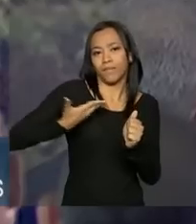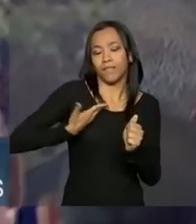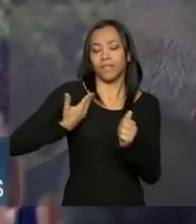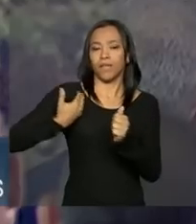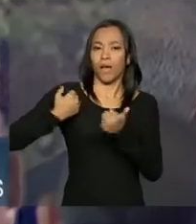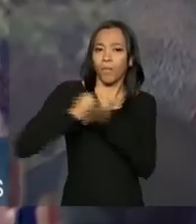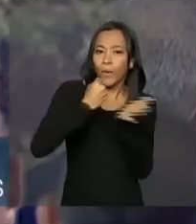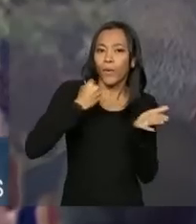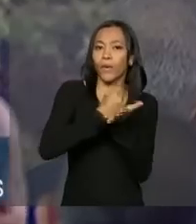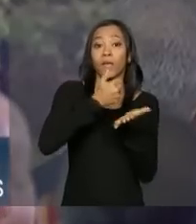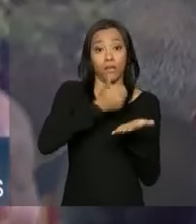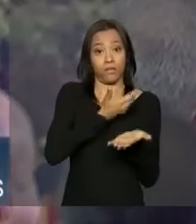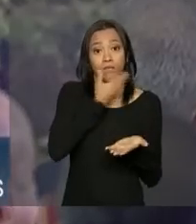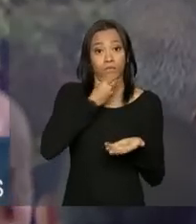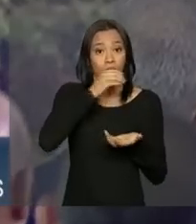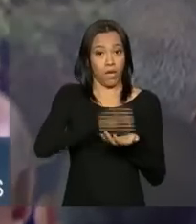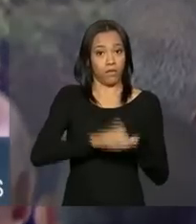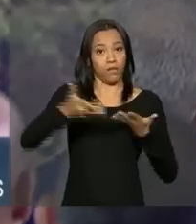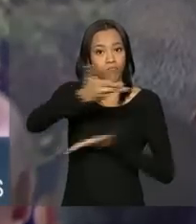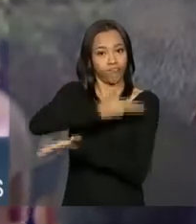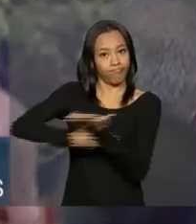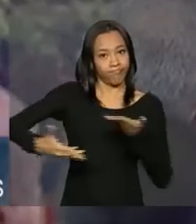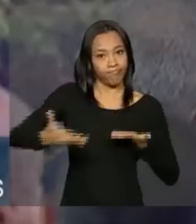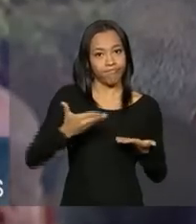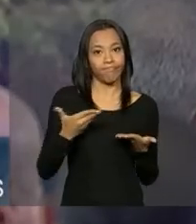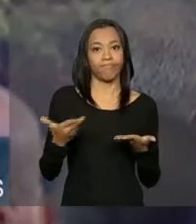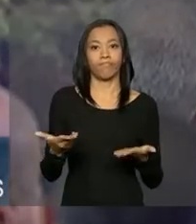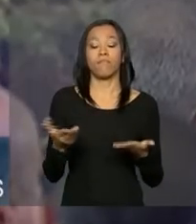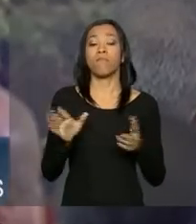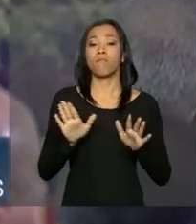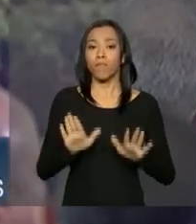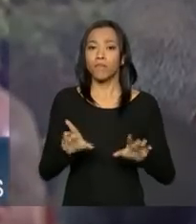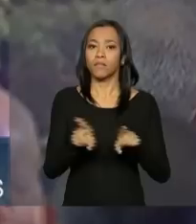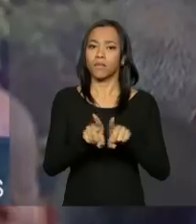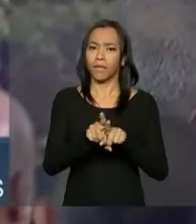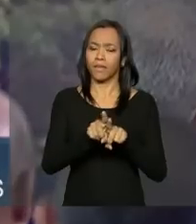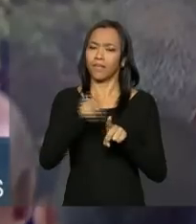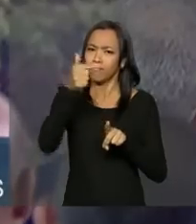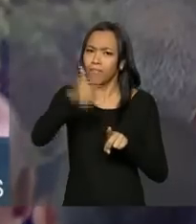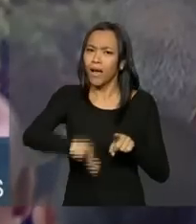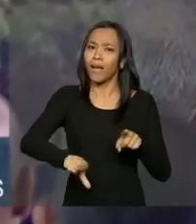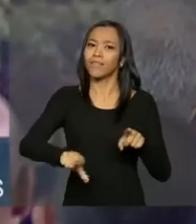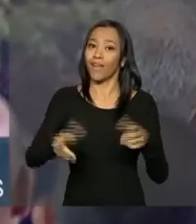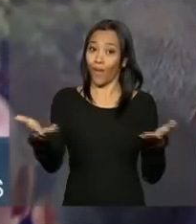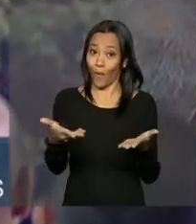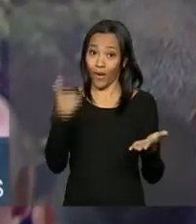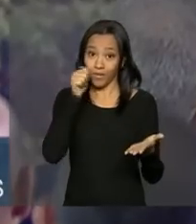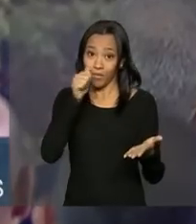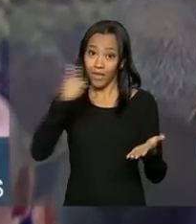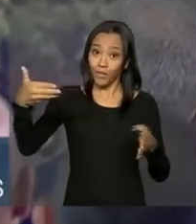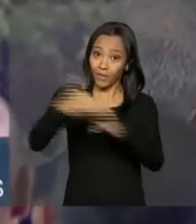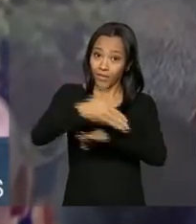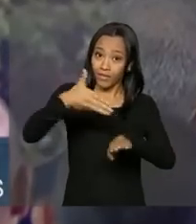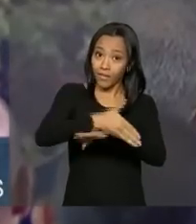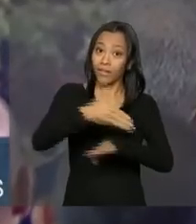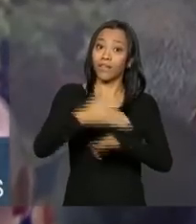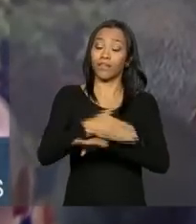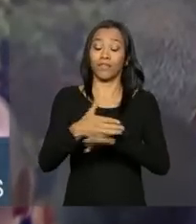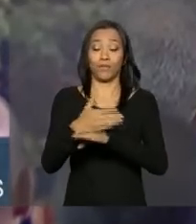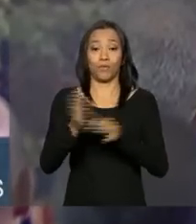apoiadora, esposa, mas também, e agora cada vez mais, como integrante das Forças